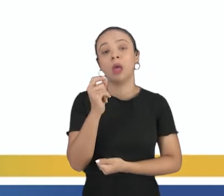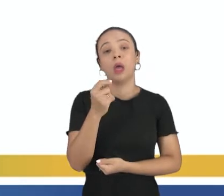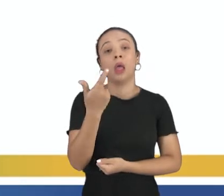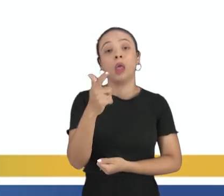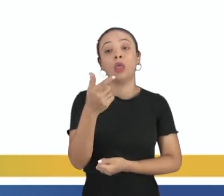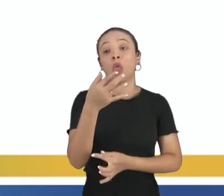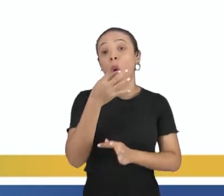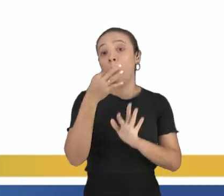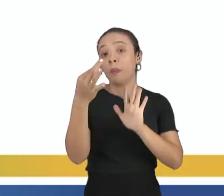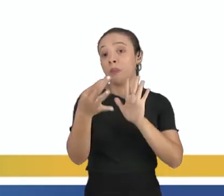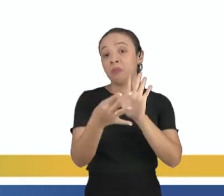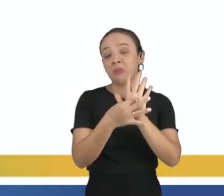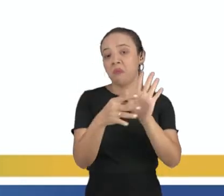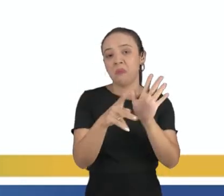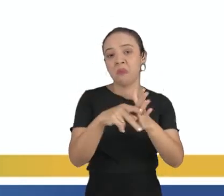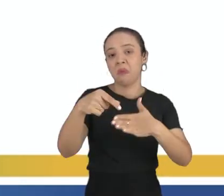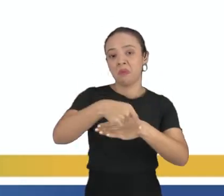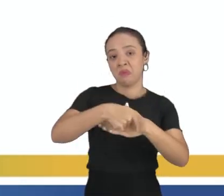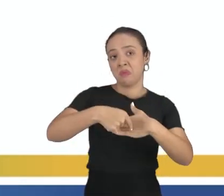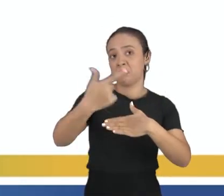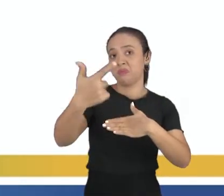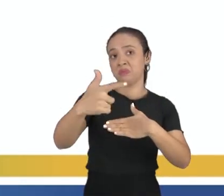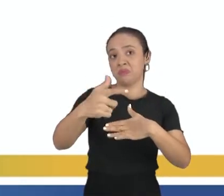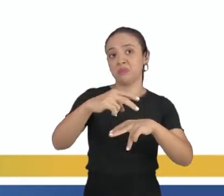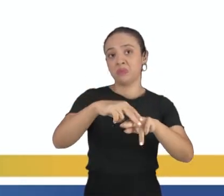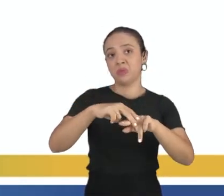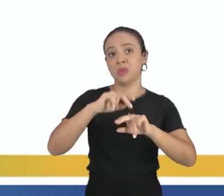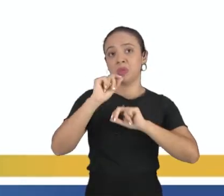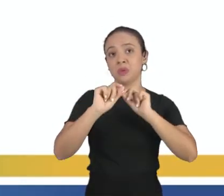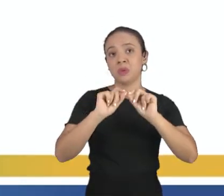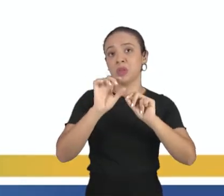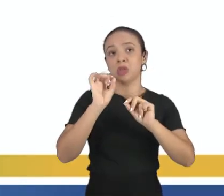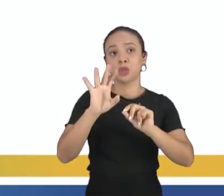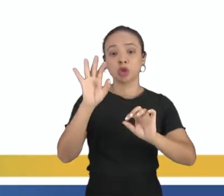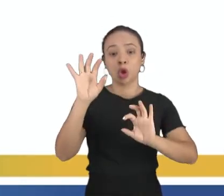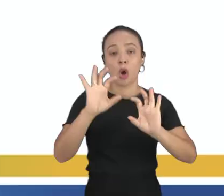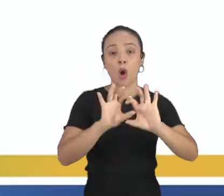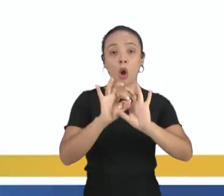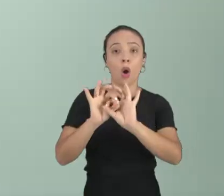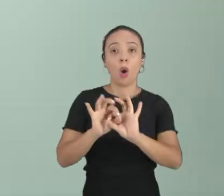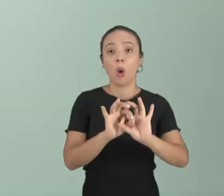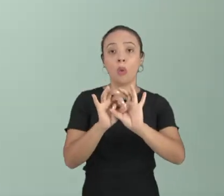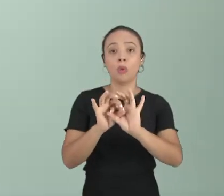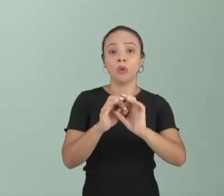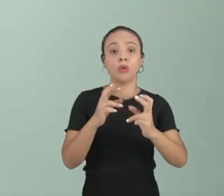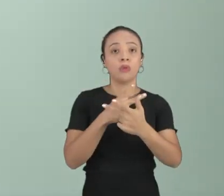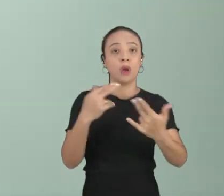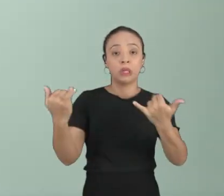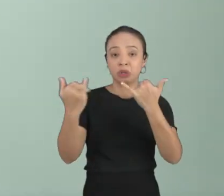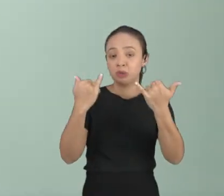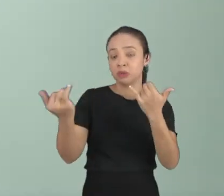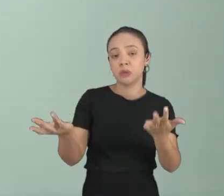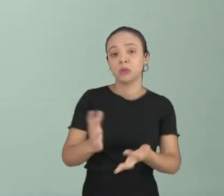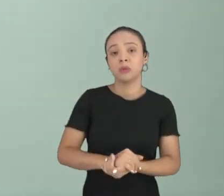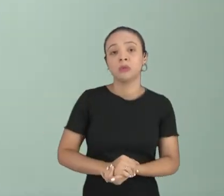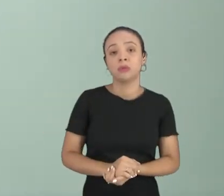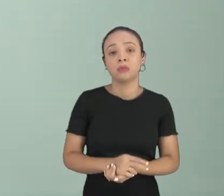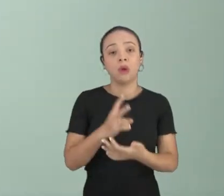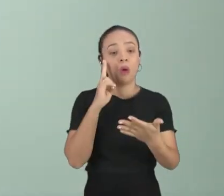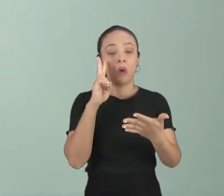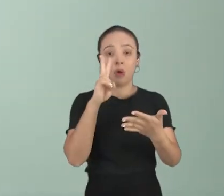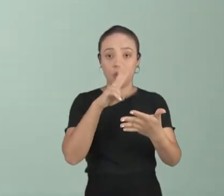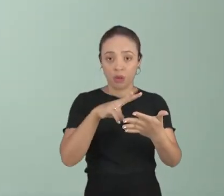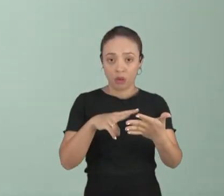espaço para opinião do autor, sendo, portanto, uma composição informativa. Ou seja, ele vai pegar, vai descrever